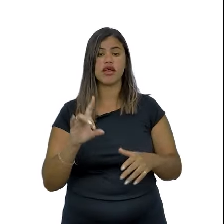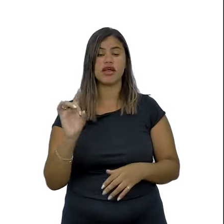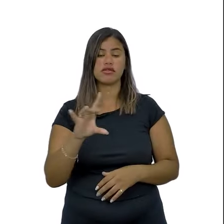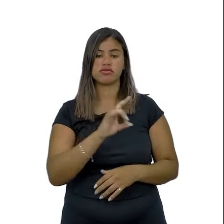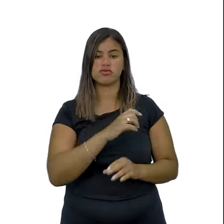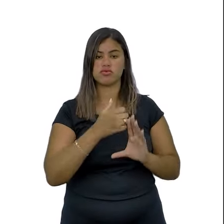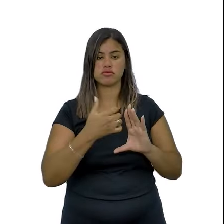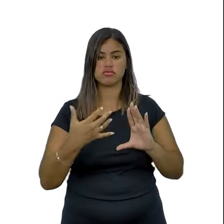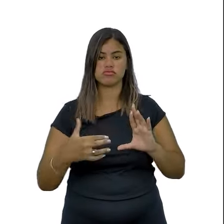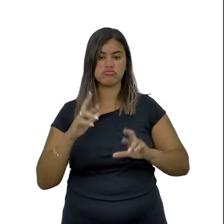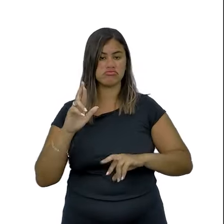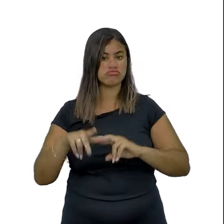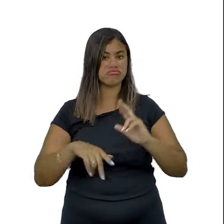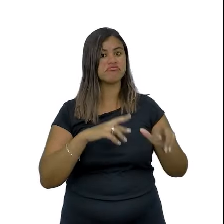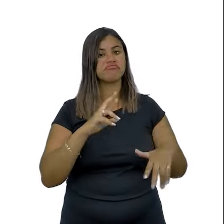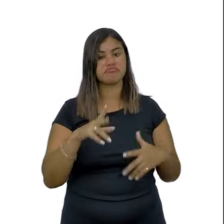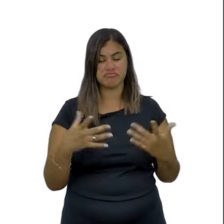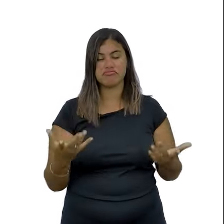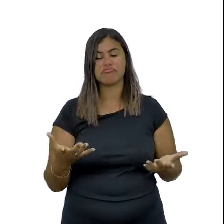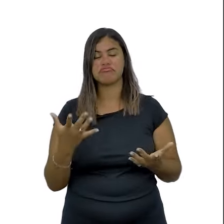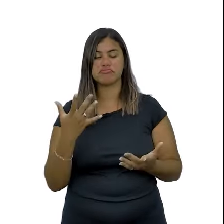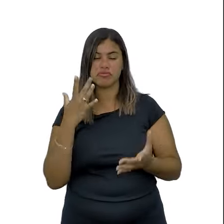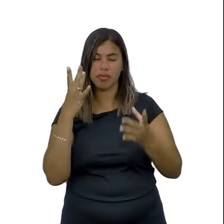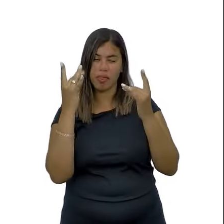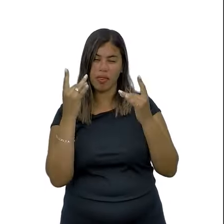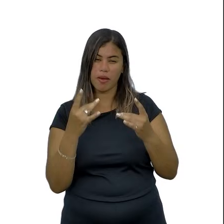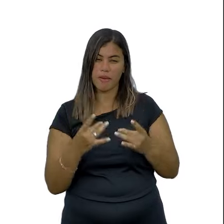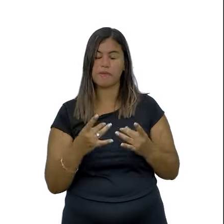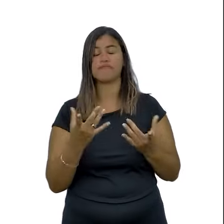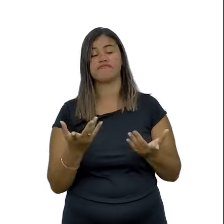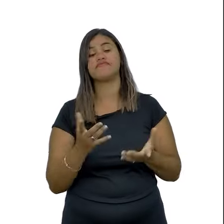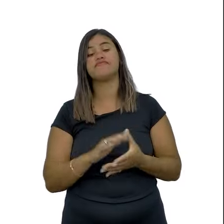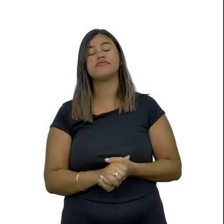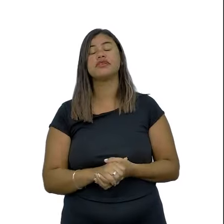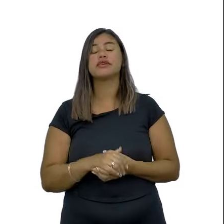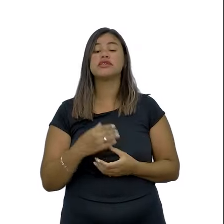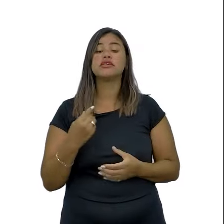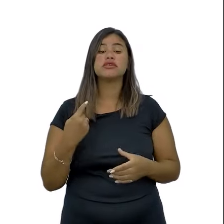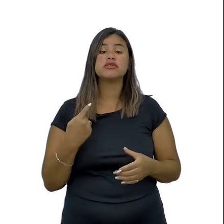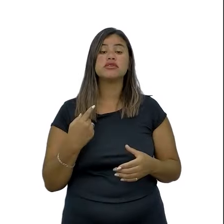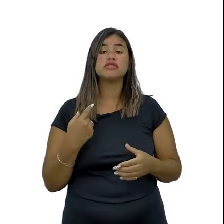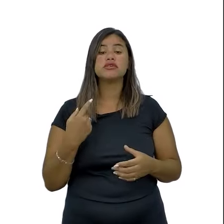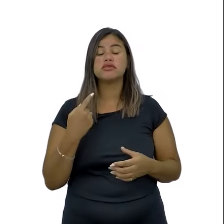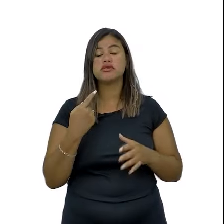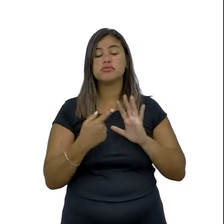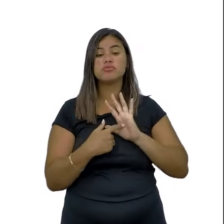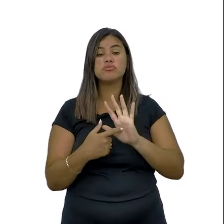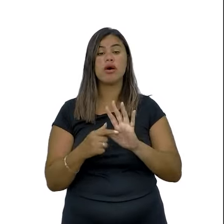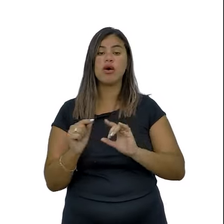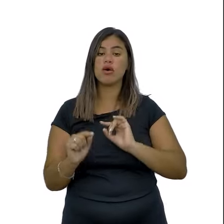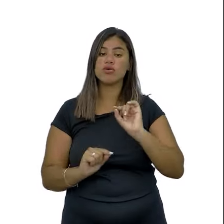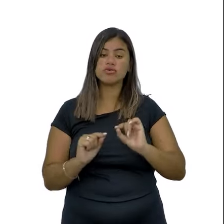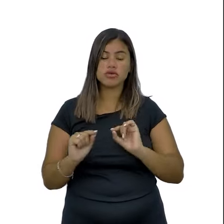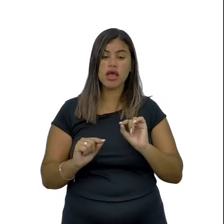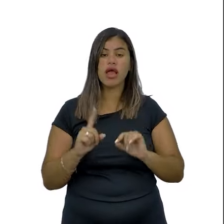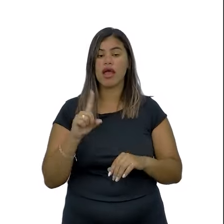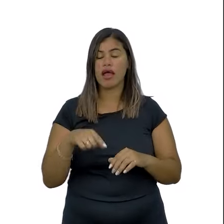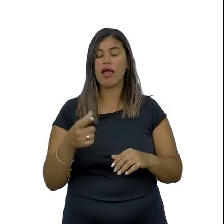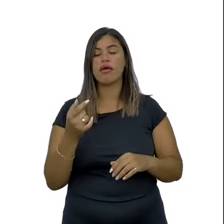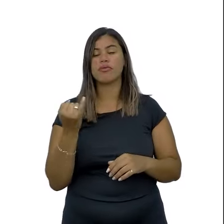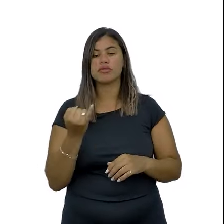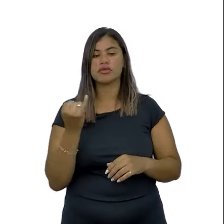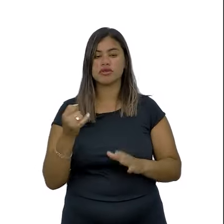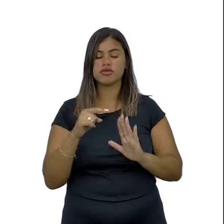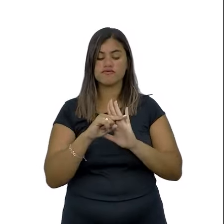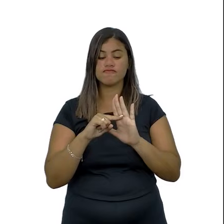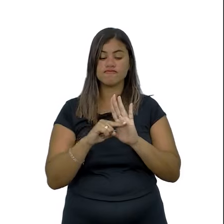próprias, demandas específicas, e isso indica que é importante revisitar o material e